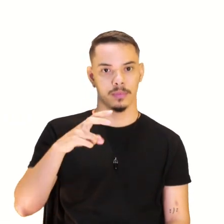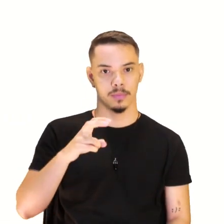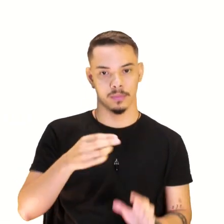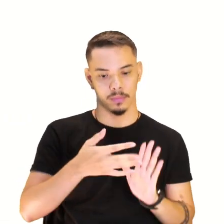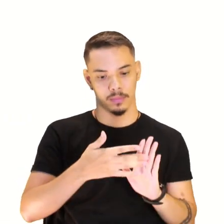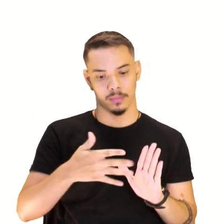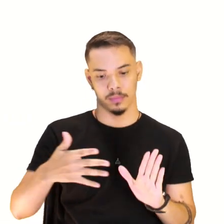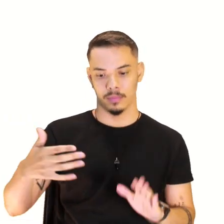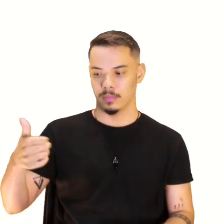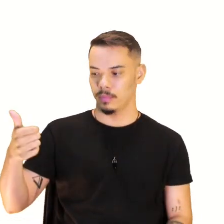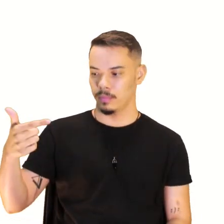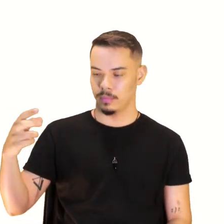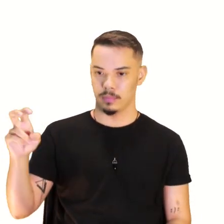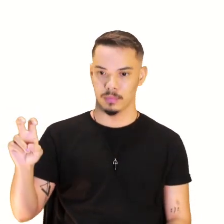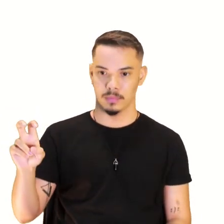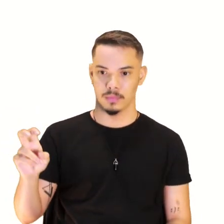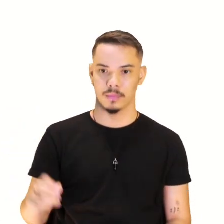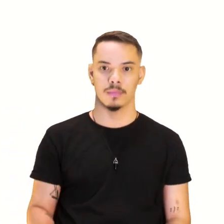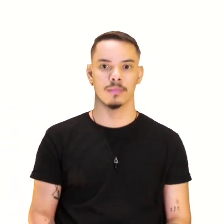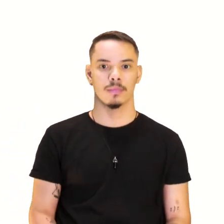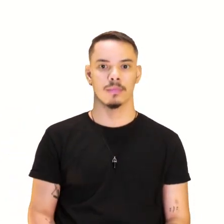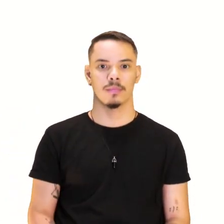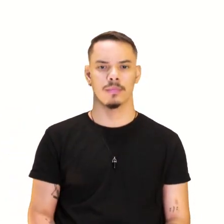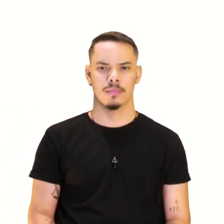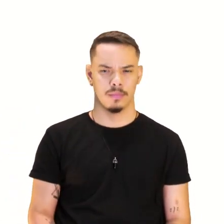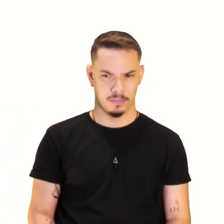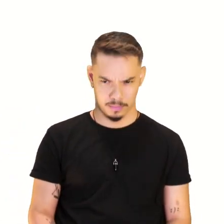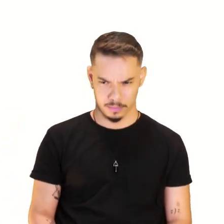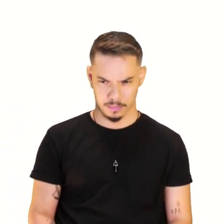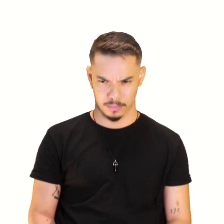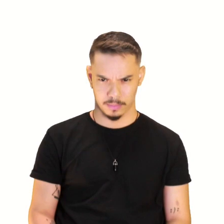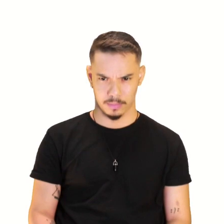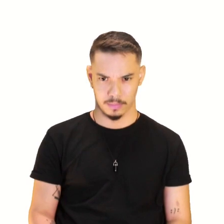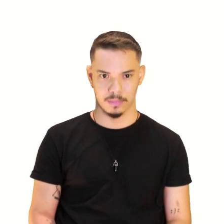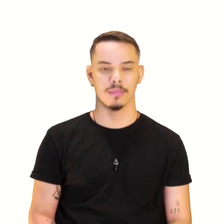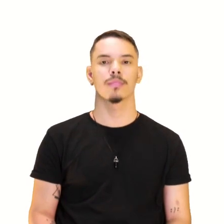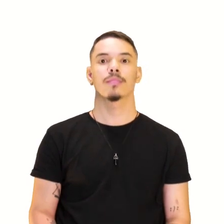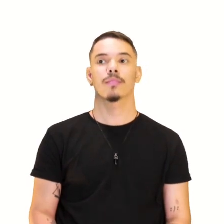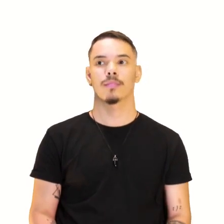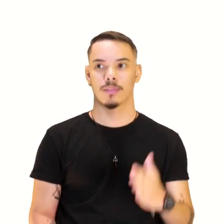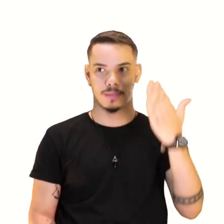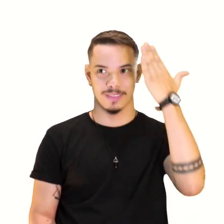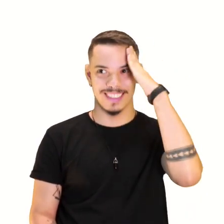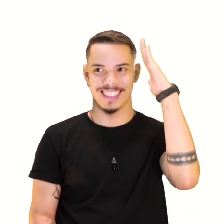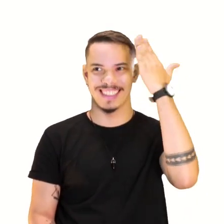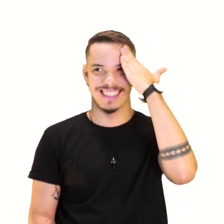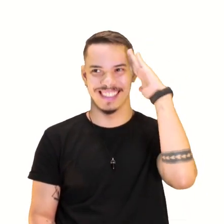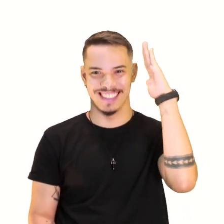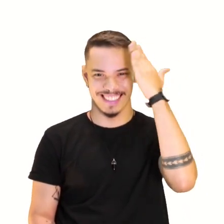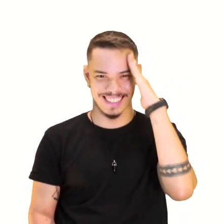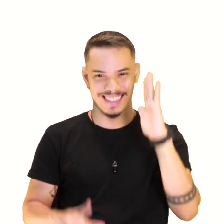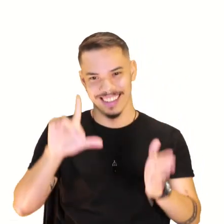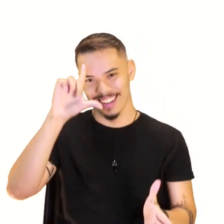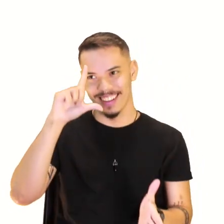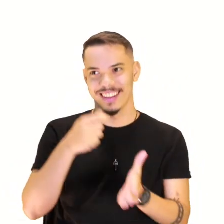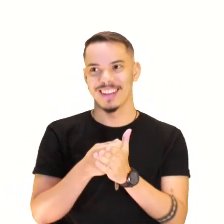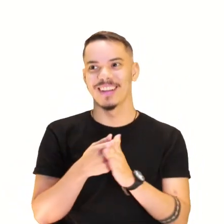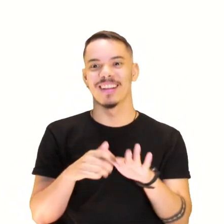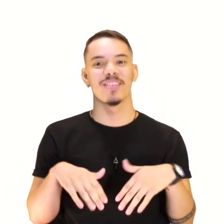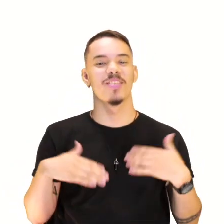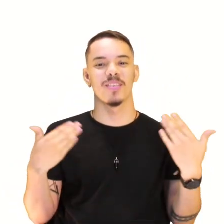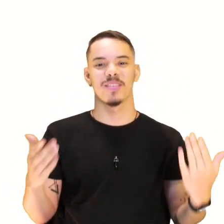25, 125... Ah, tá, entendi. Determine quantos termos tem essa